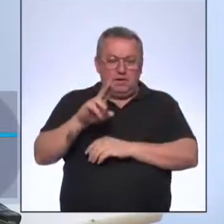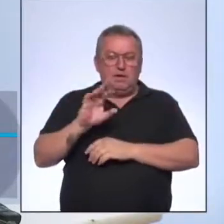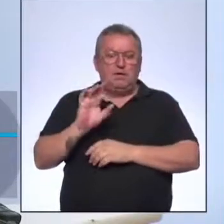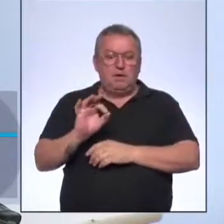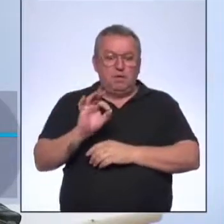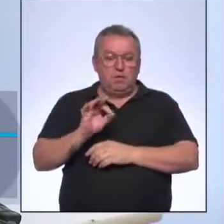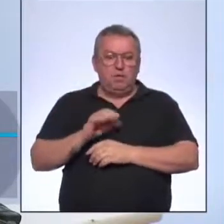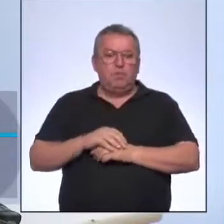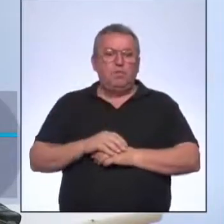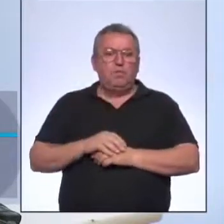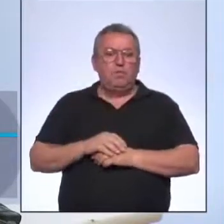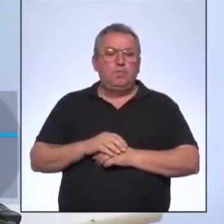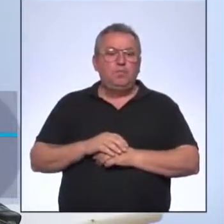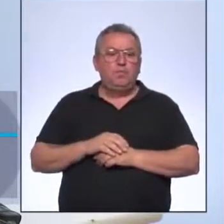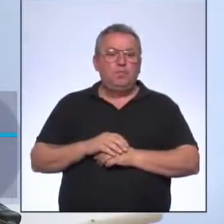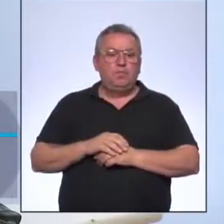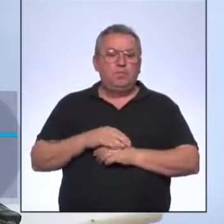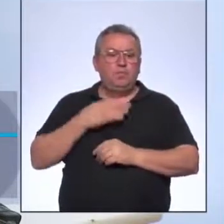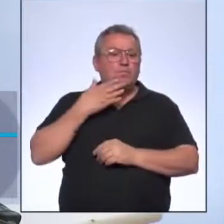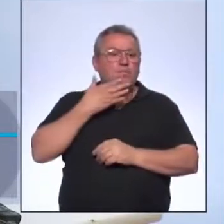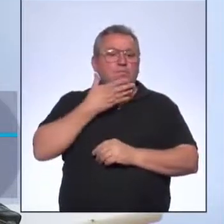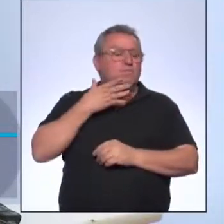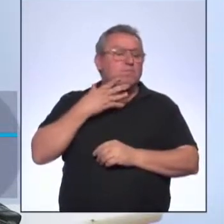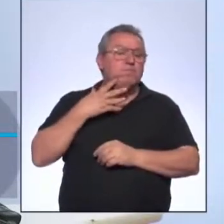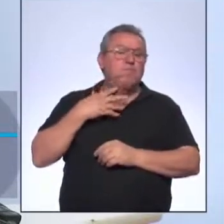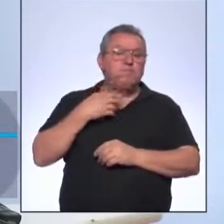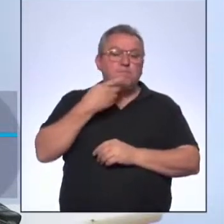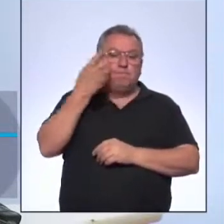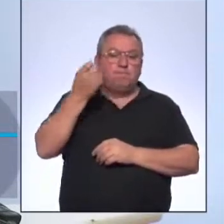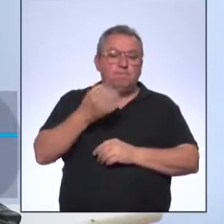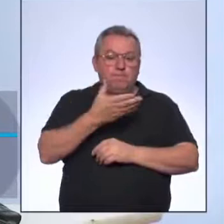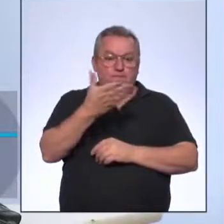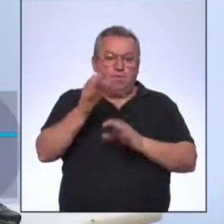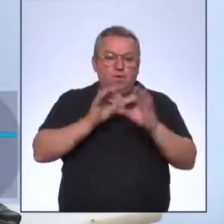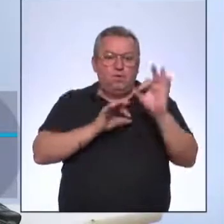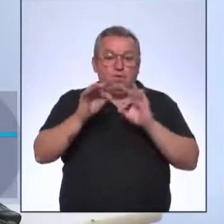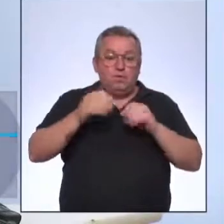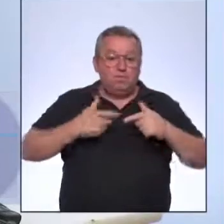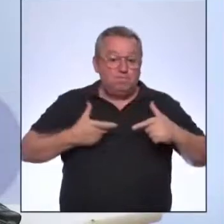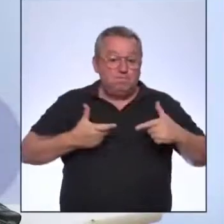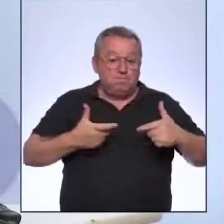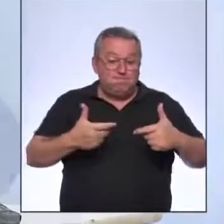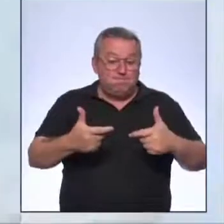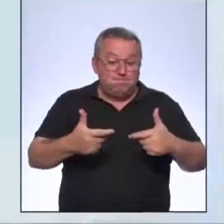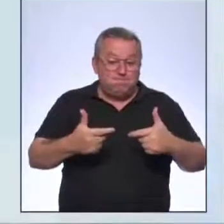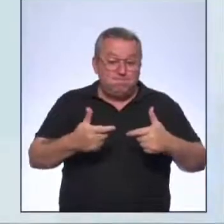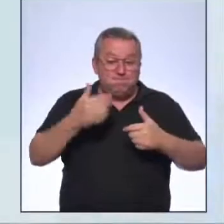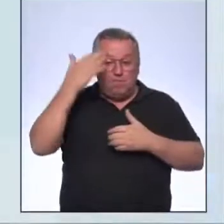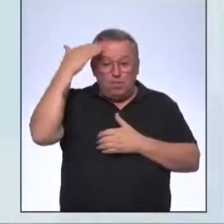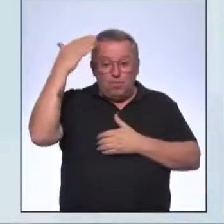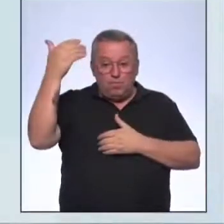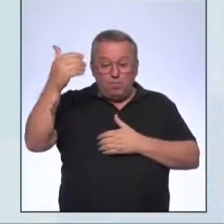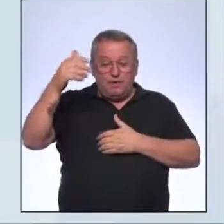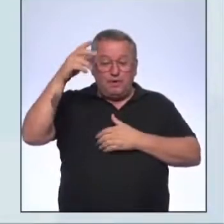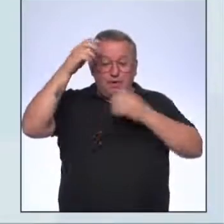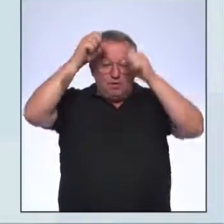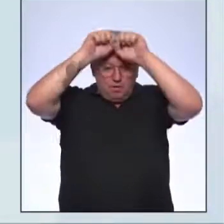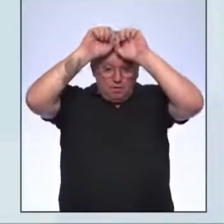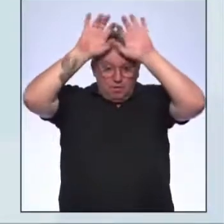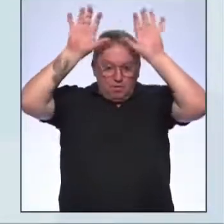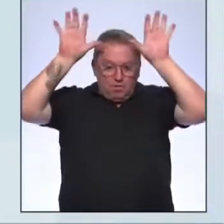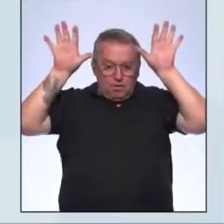certo? Então, é o que eu estava contando para vocês. Preparação para a guerra, homenagear um cacique,